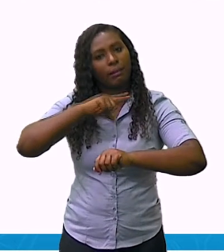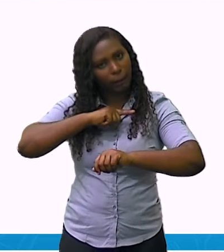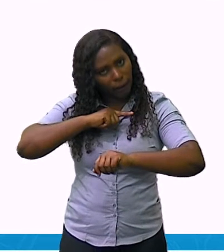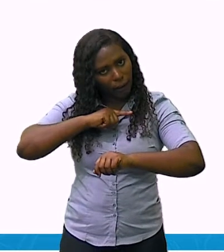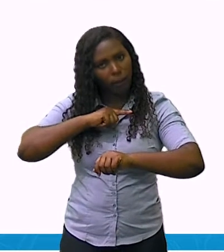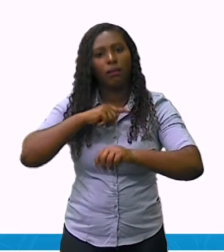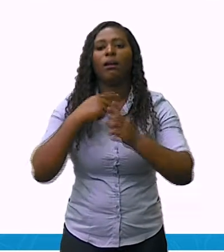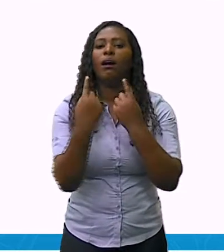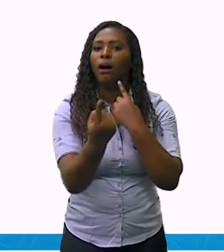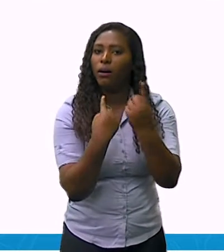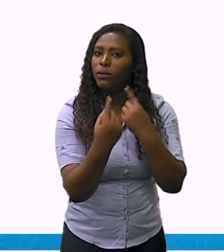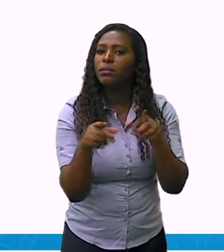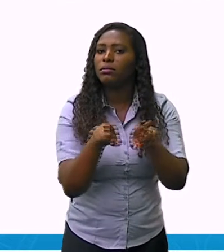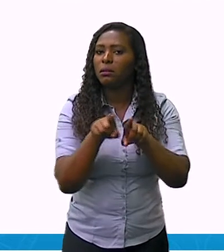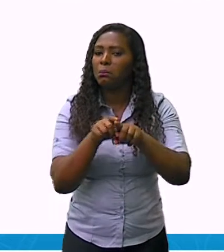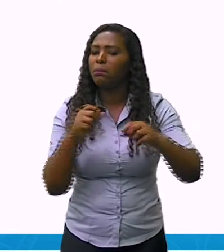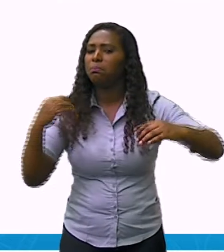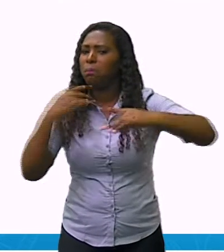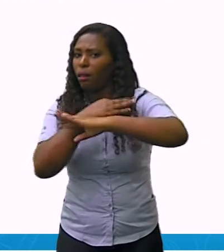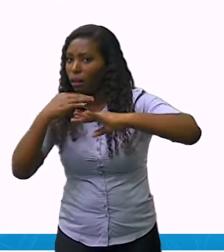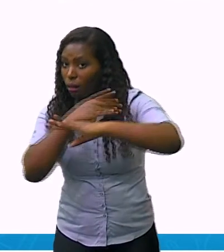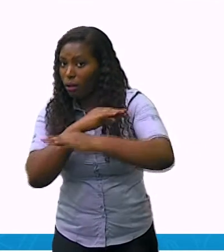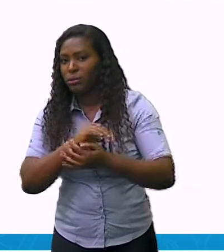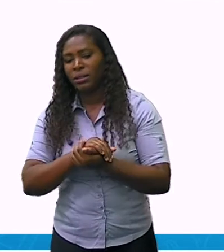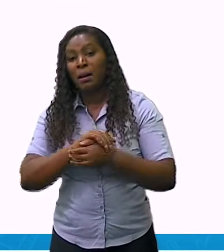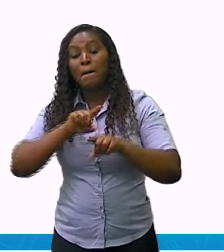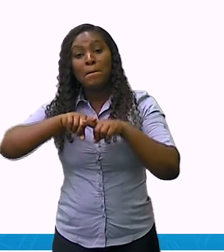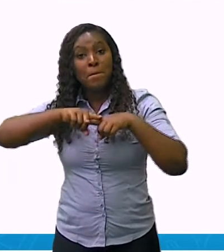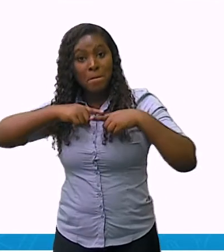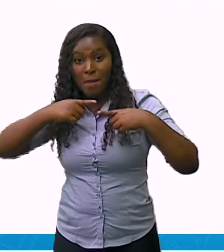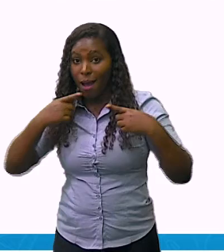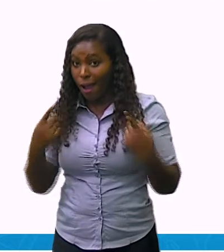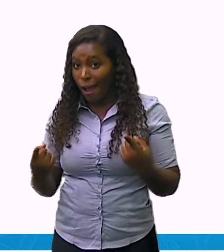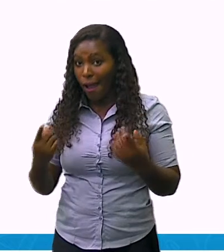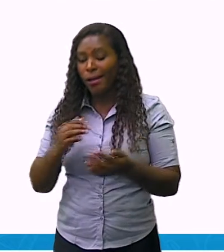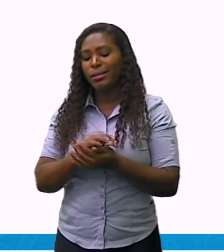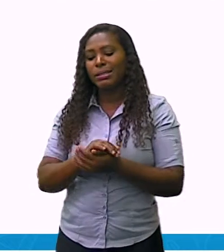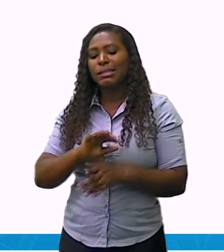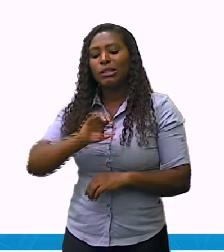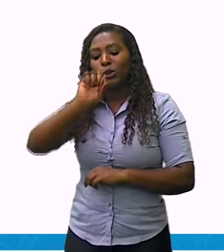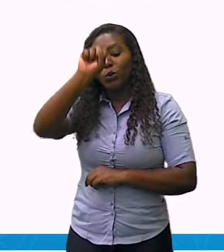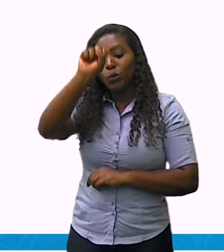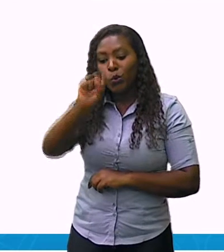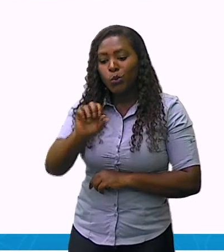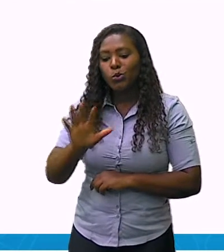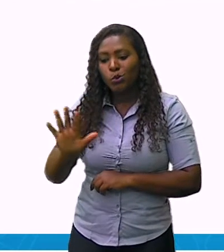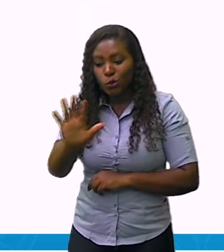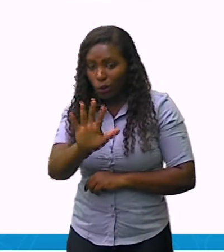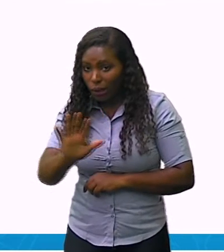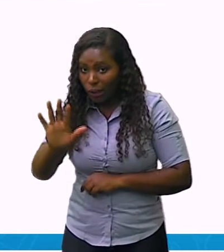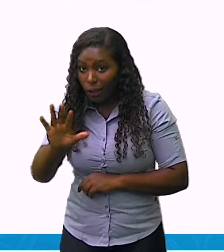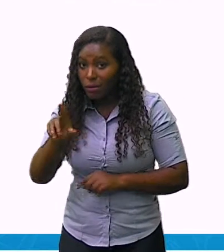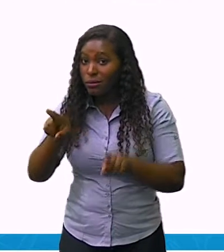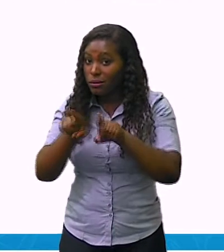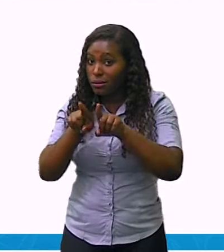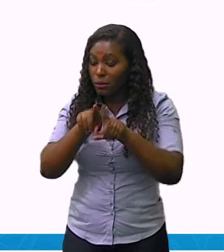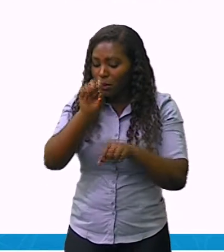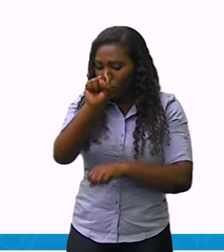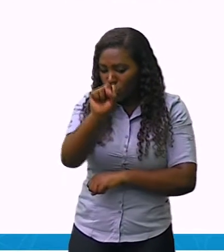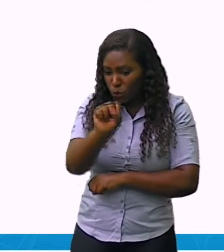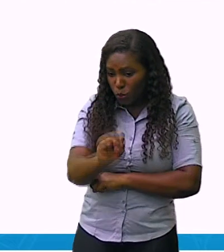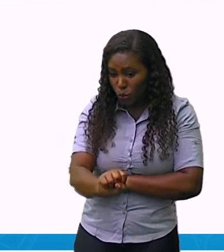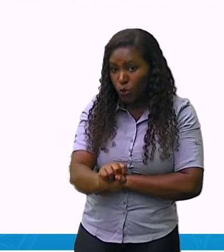mas algumas áreas, como as porções sudeste e sul do Brasil, além de